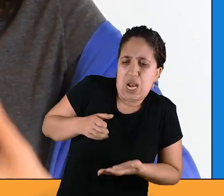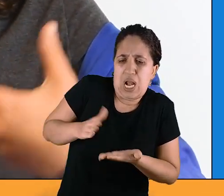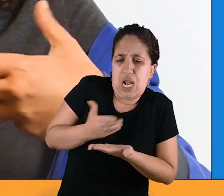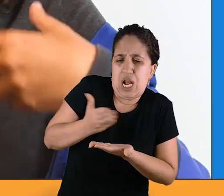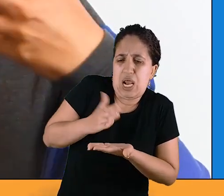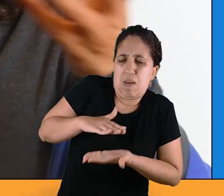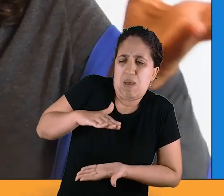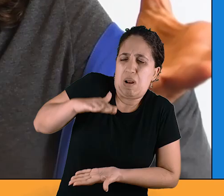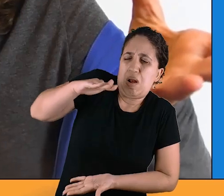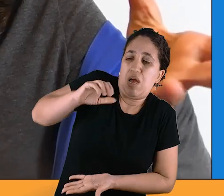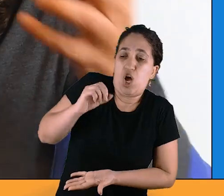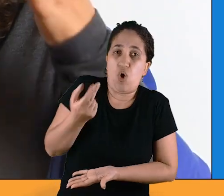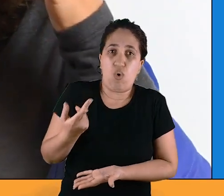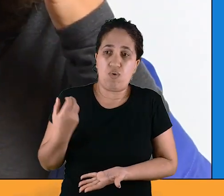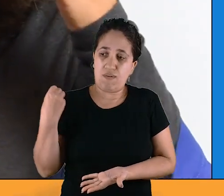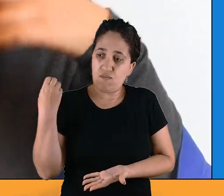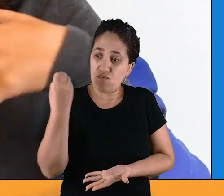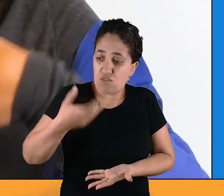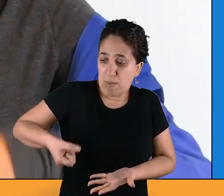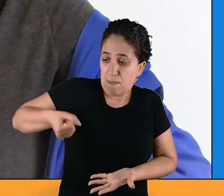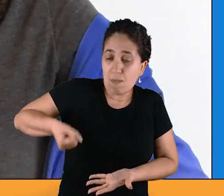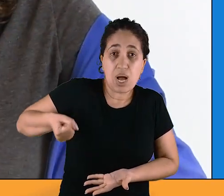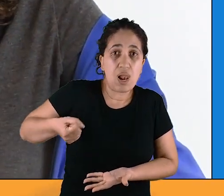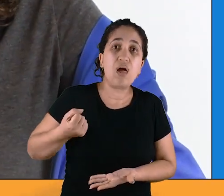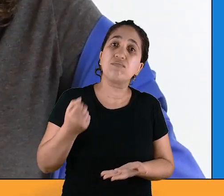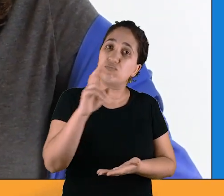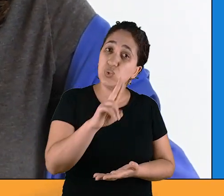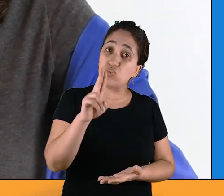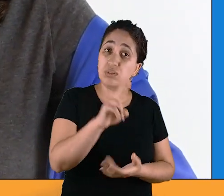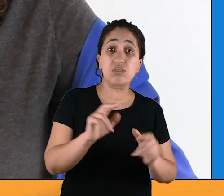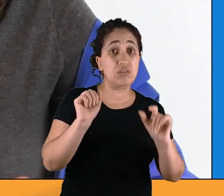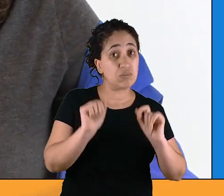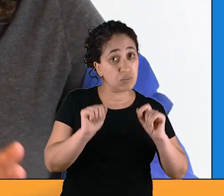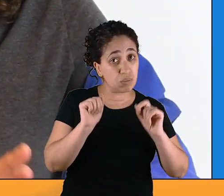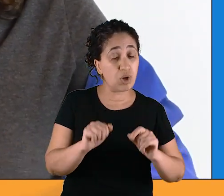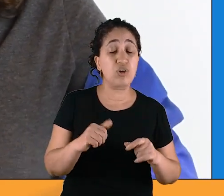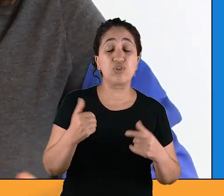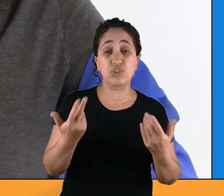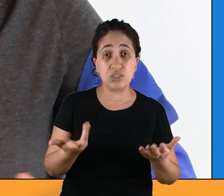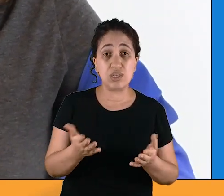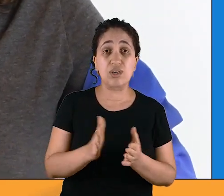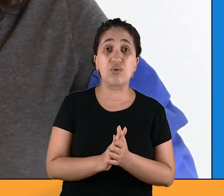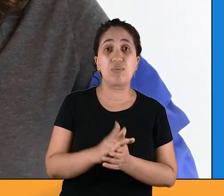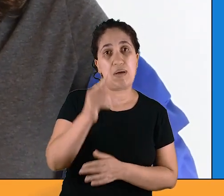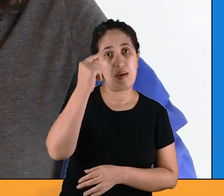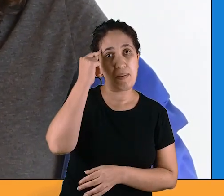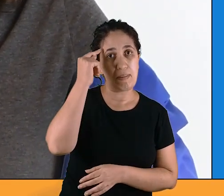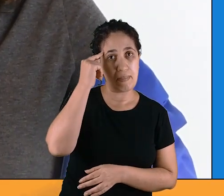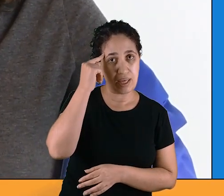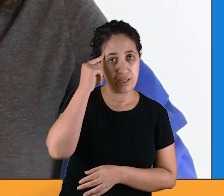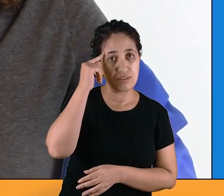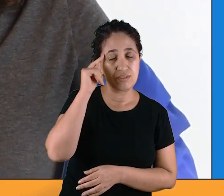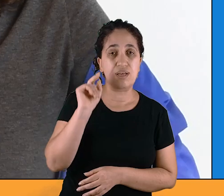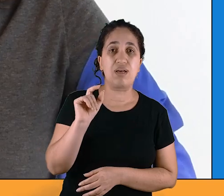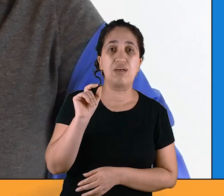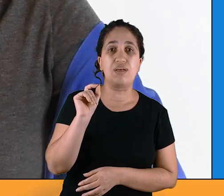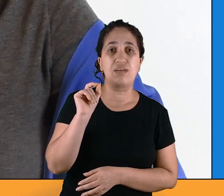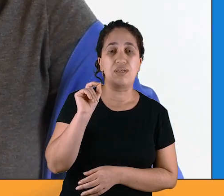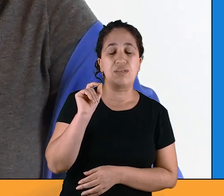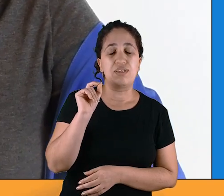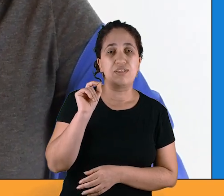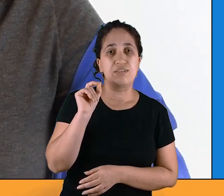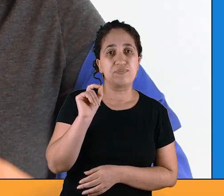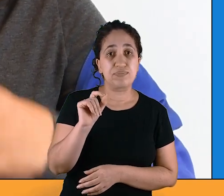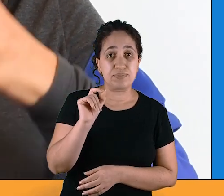de livros ou com uma mala de viagem, você também vai poder usar essa rampa. Então, é nesse sentido que a gente pensa que,